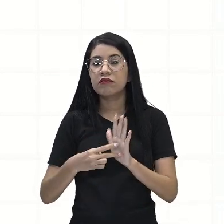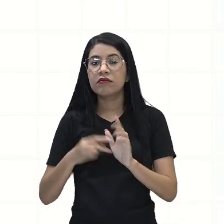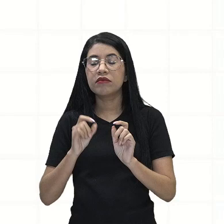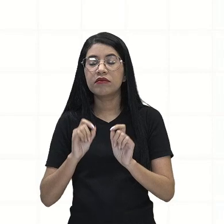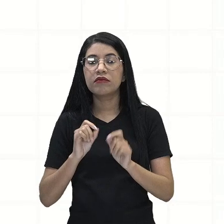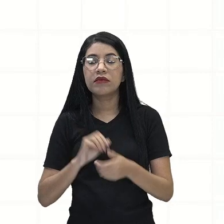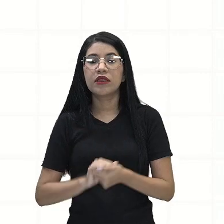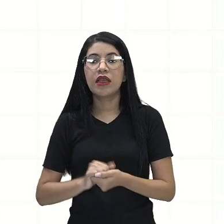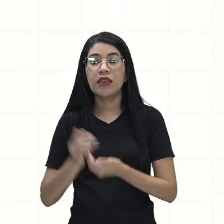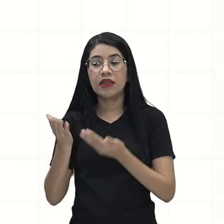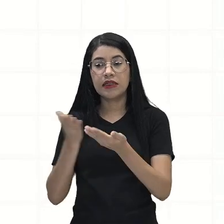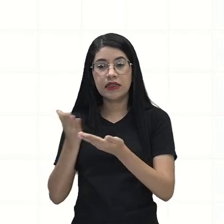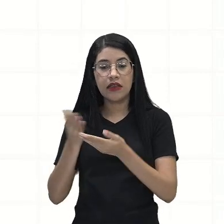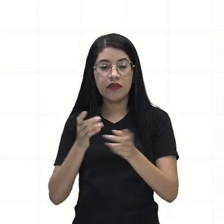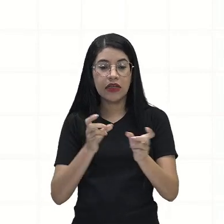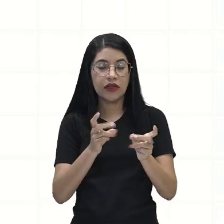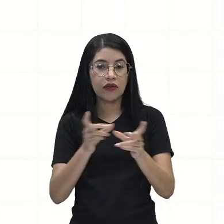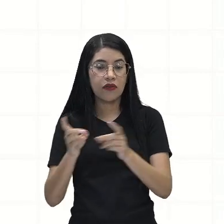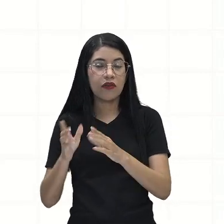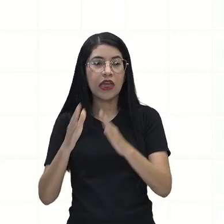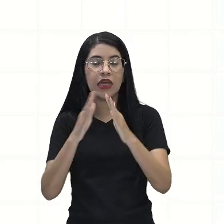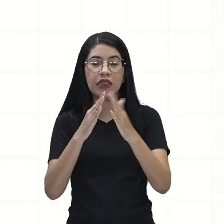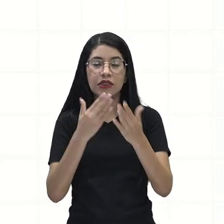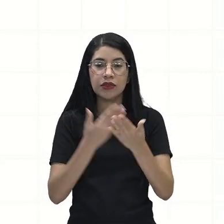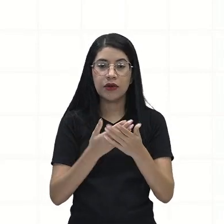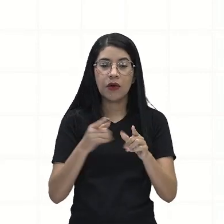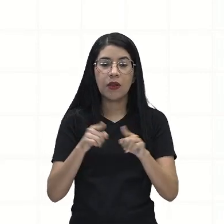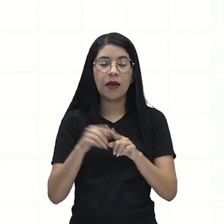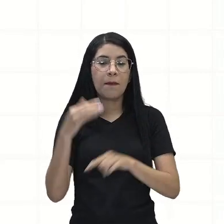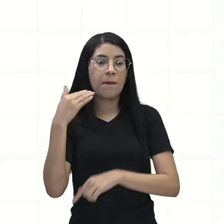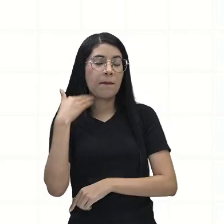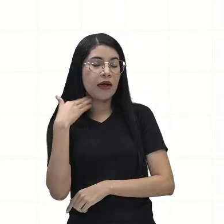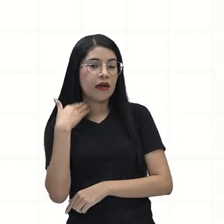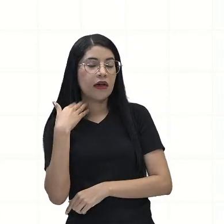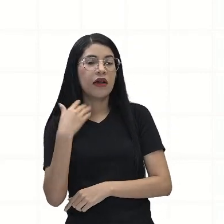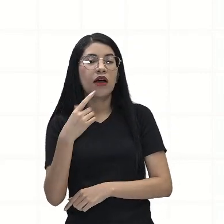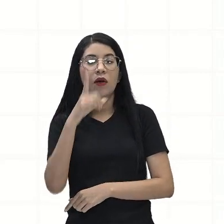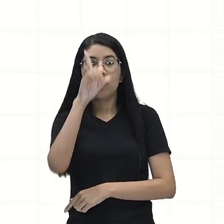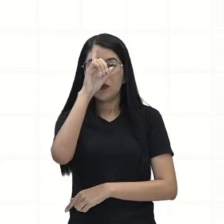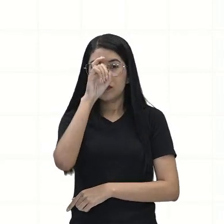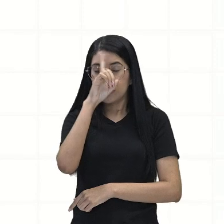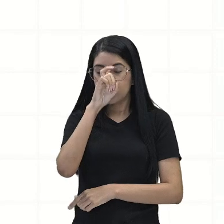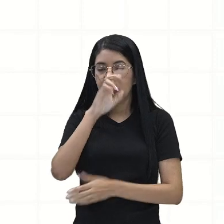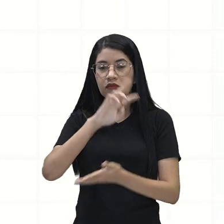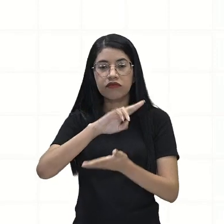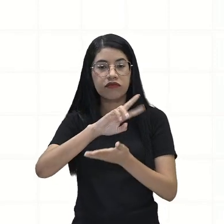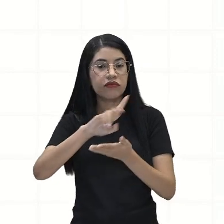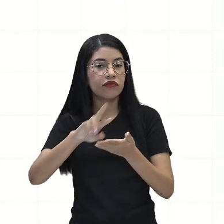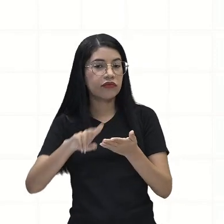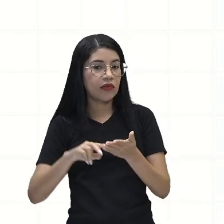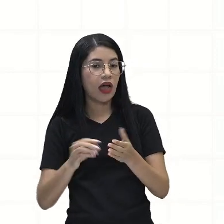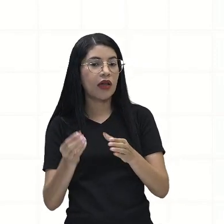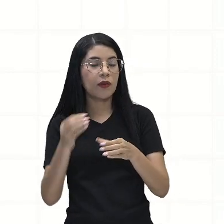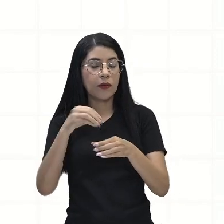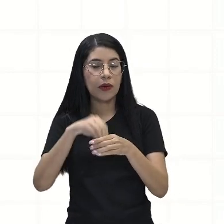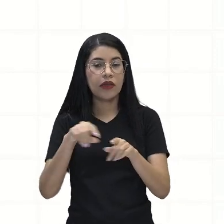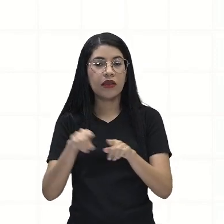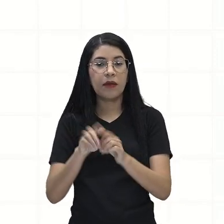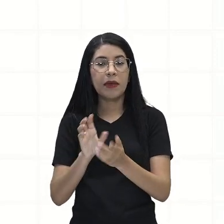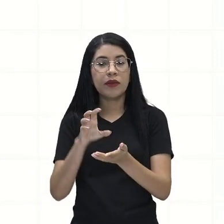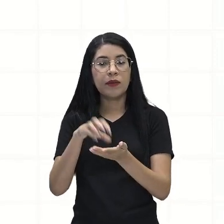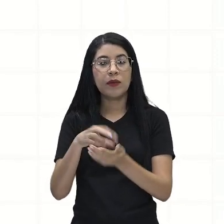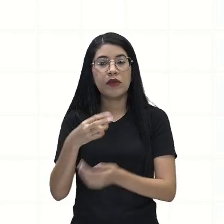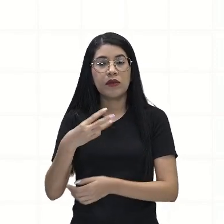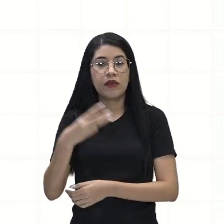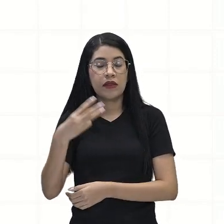setor de serviços e comércios, as escolas, os bancos, os hospitais, eles estão inseridos nesse setor da atividade. Então a gente